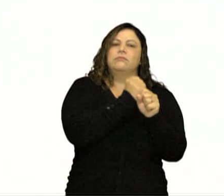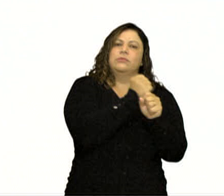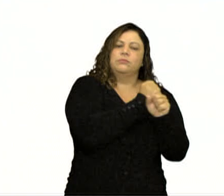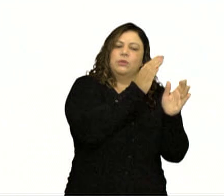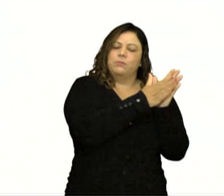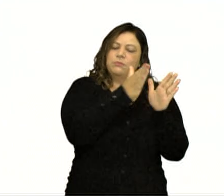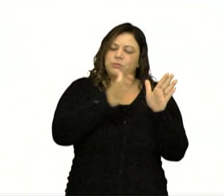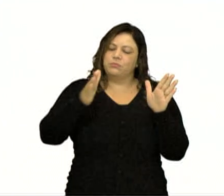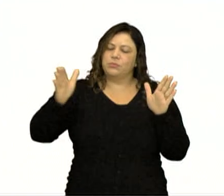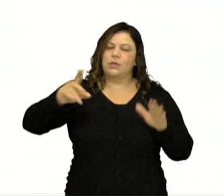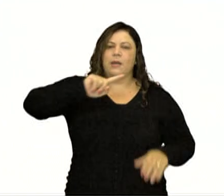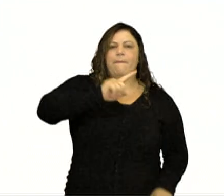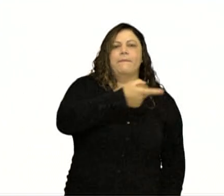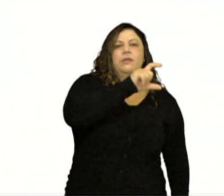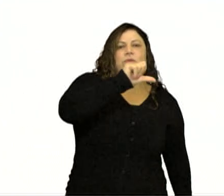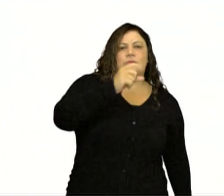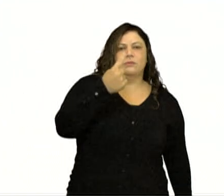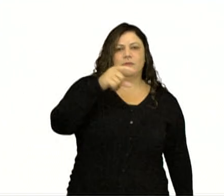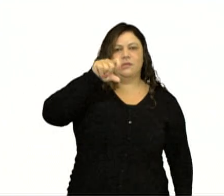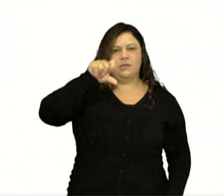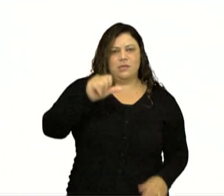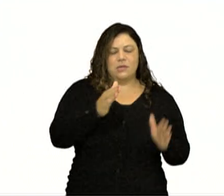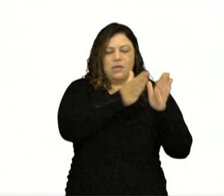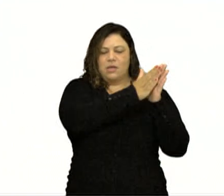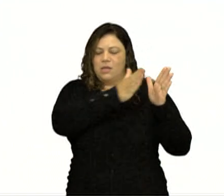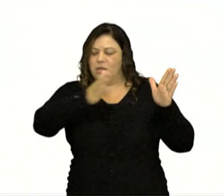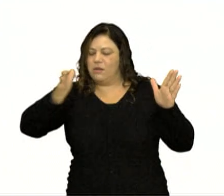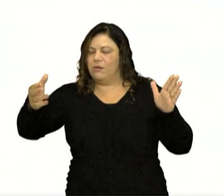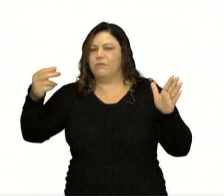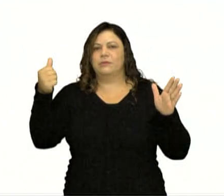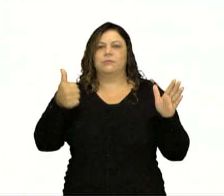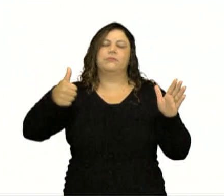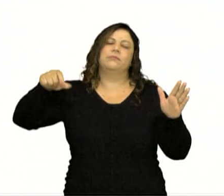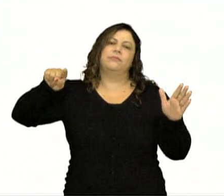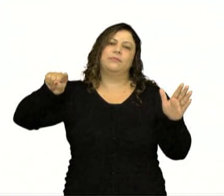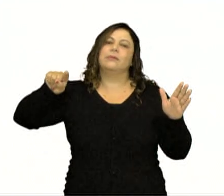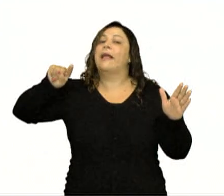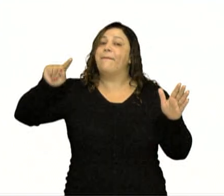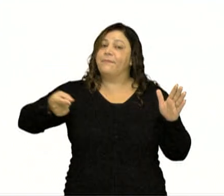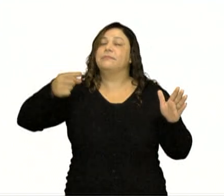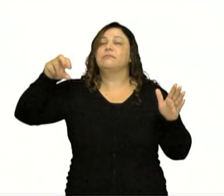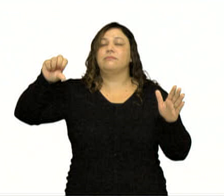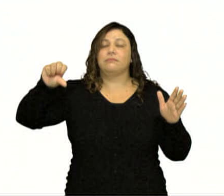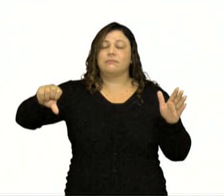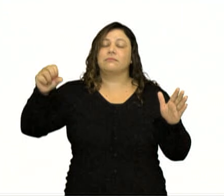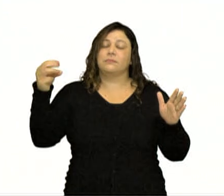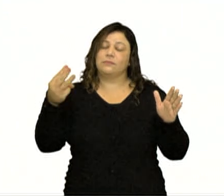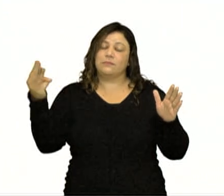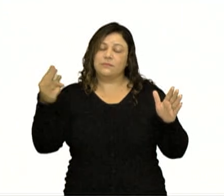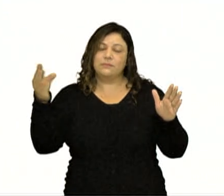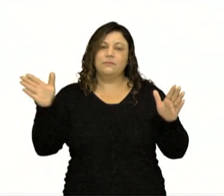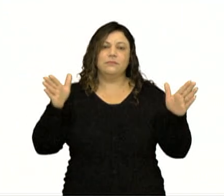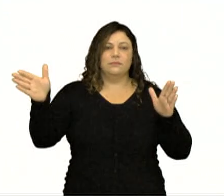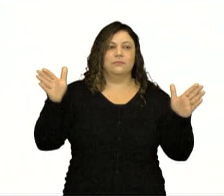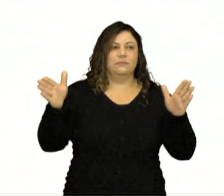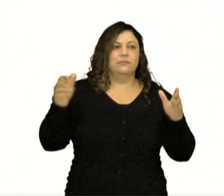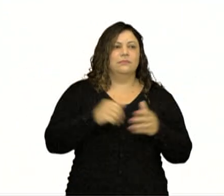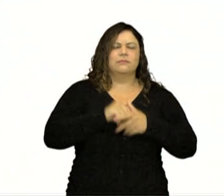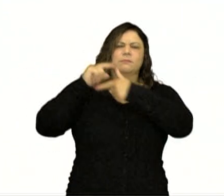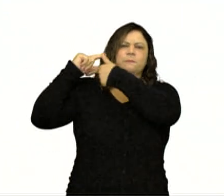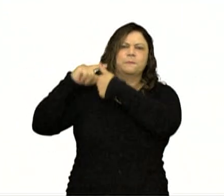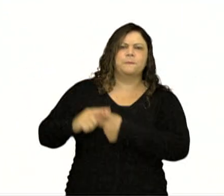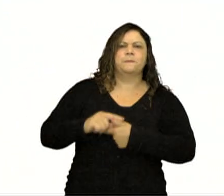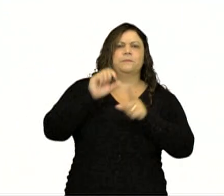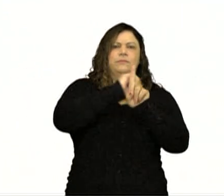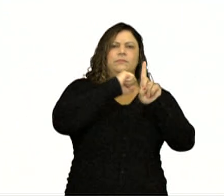1919 até 1933. E aqui nós temos 3 partidos políticos aqui, os conservadores, os